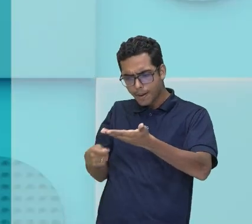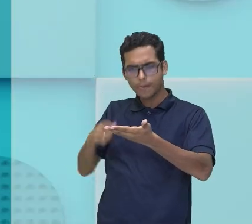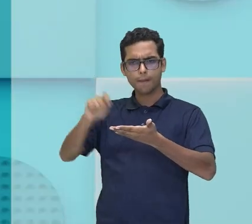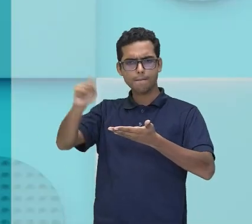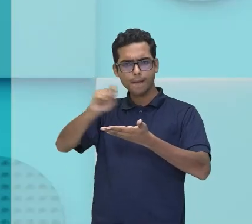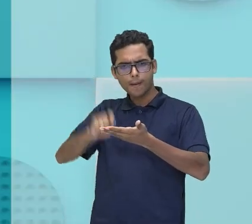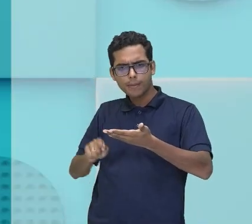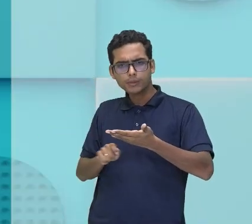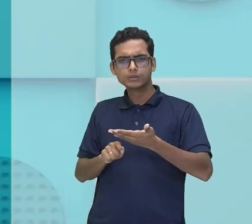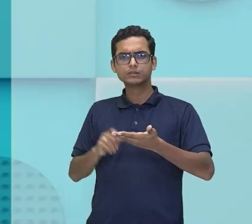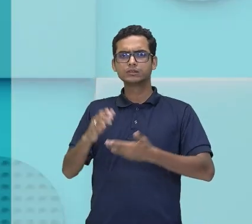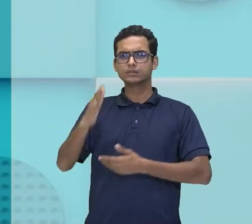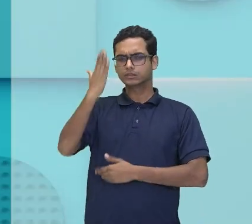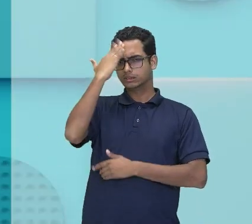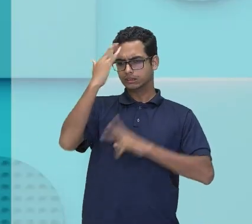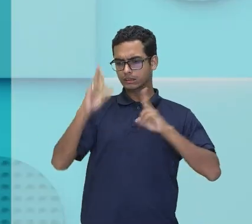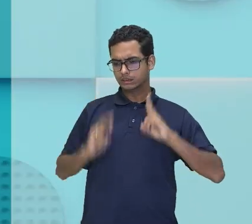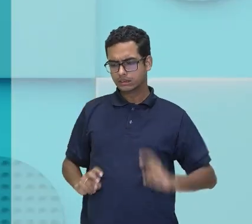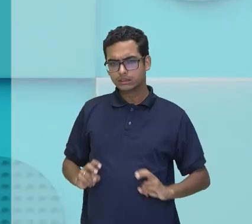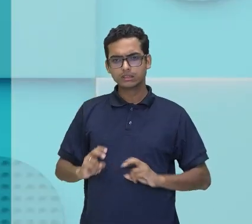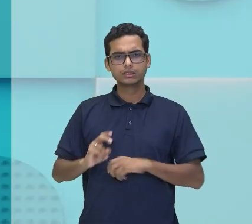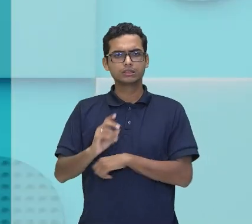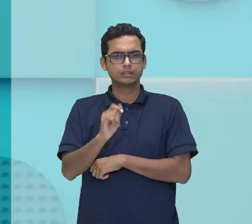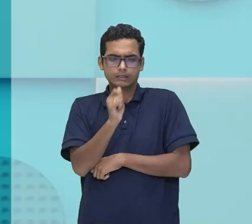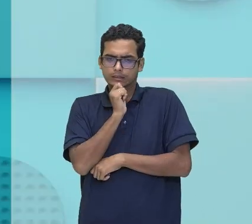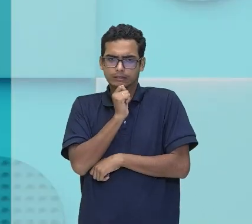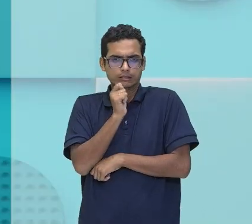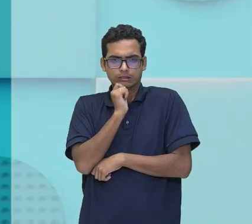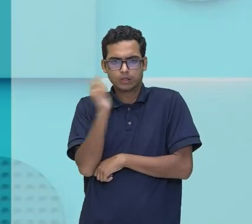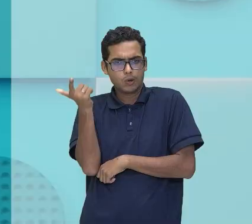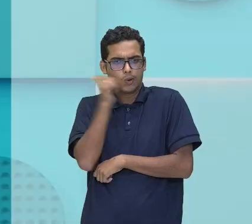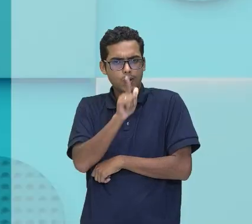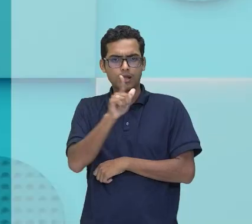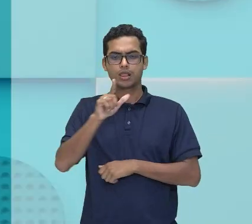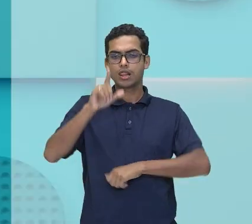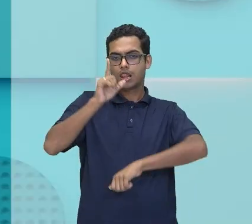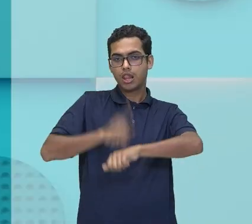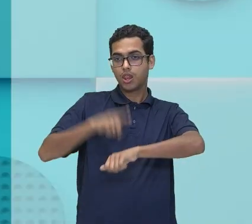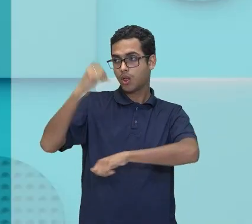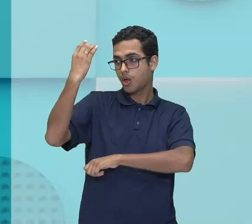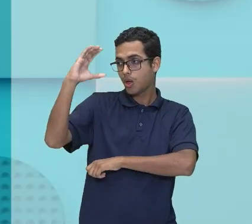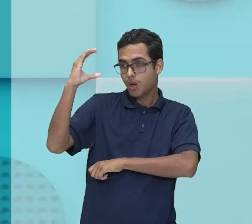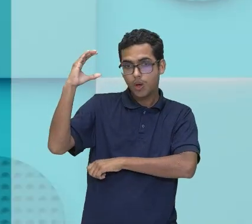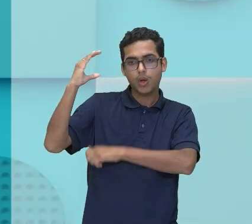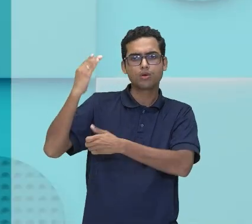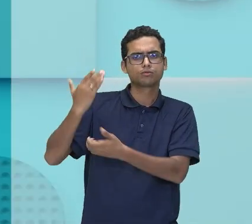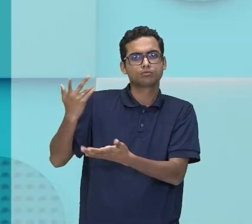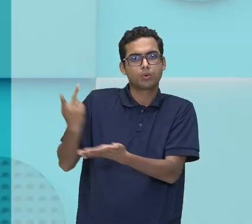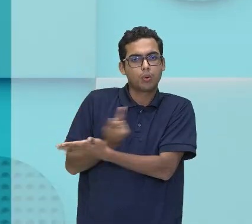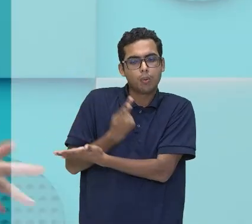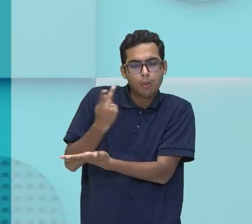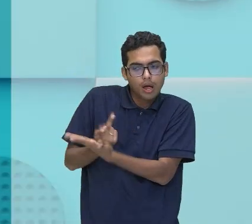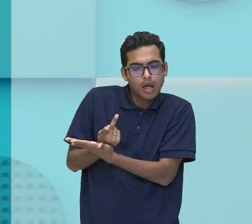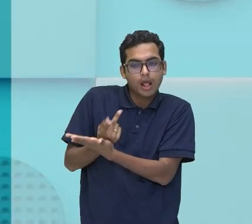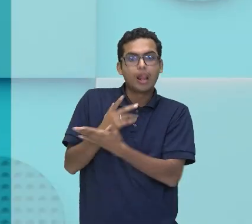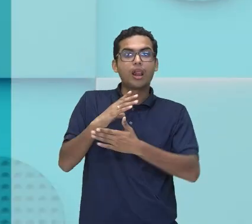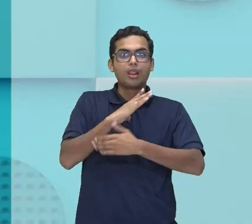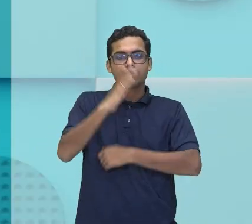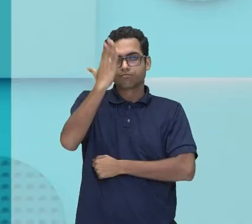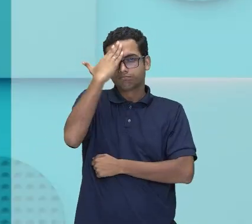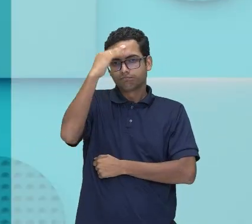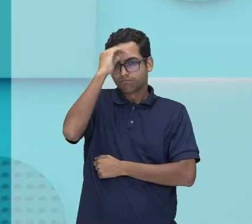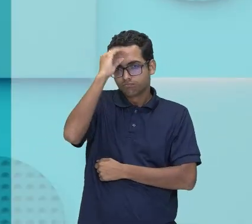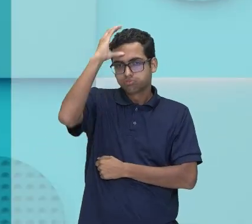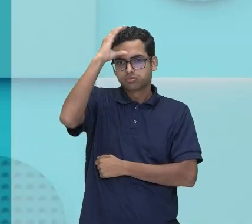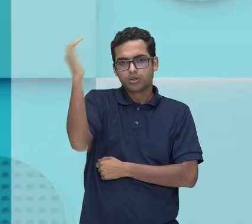ao resultado. Na ciência, né, gente, até mesmo quando dá o erro é conhecimento. Porque, eu cheguei até aqui e não